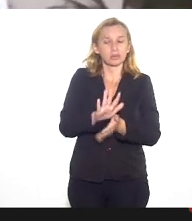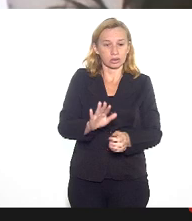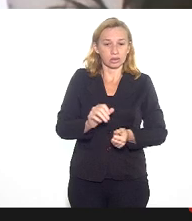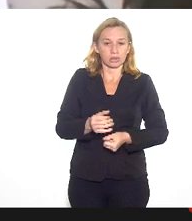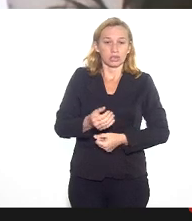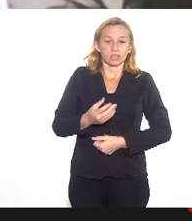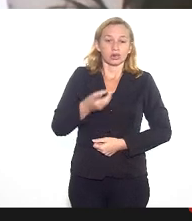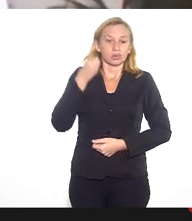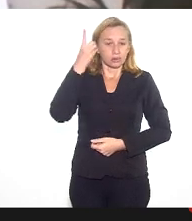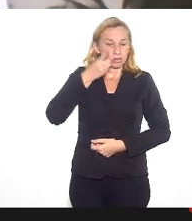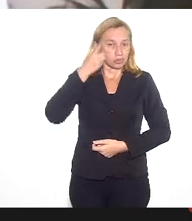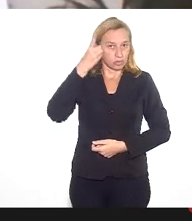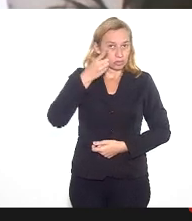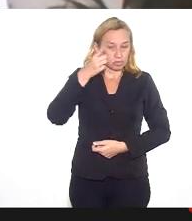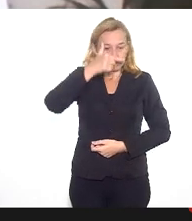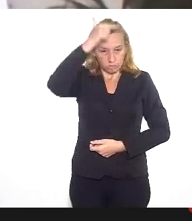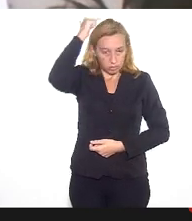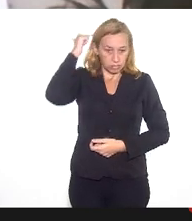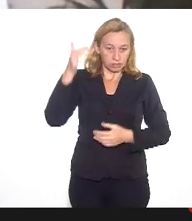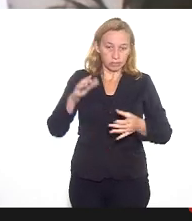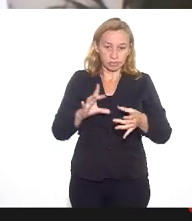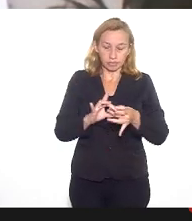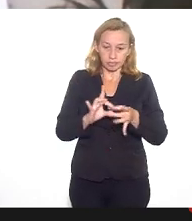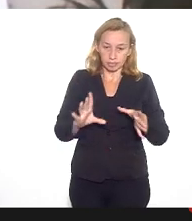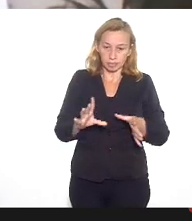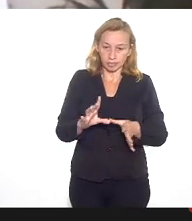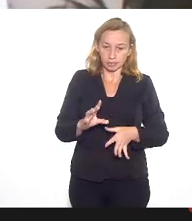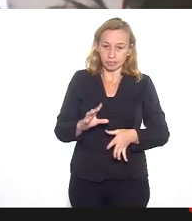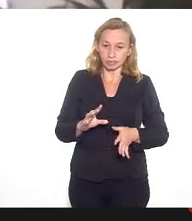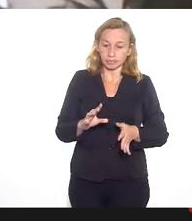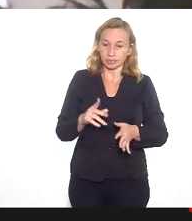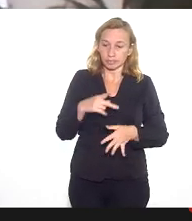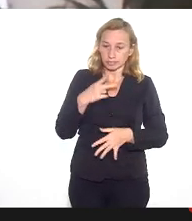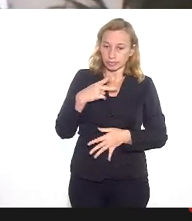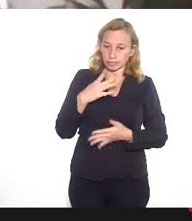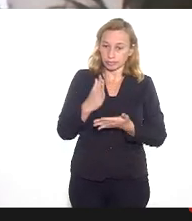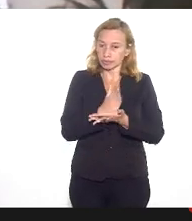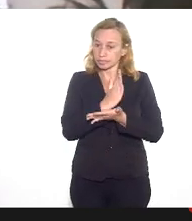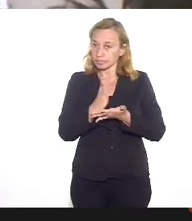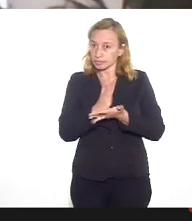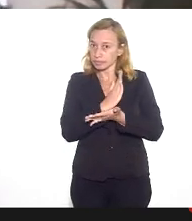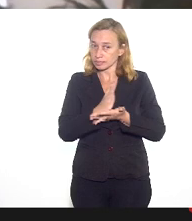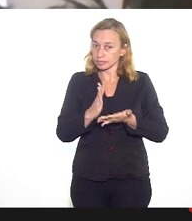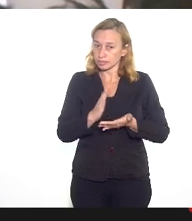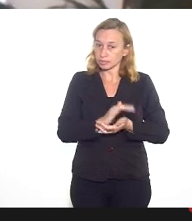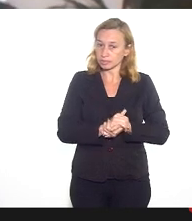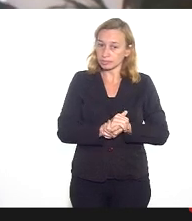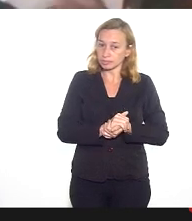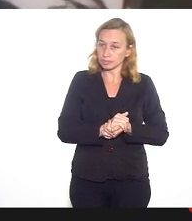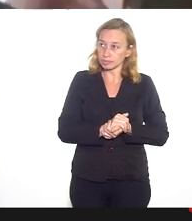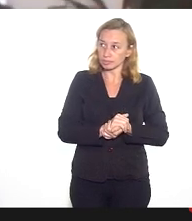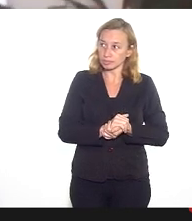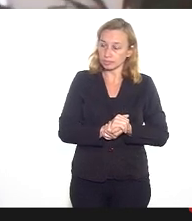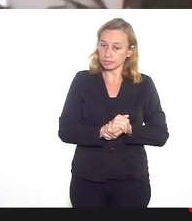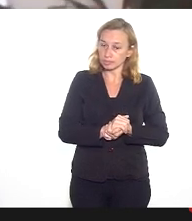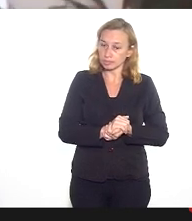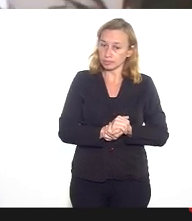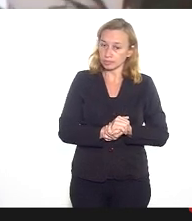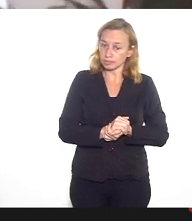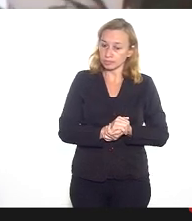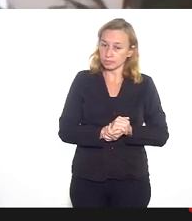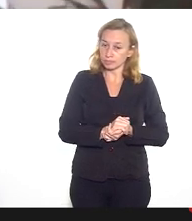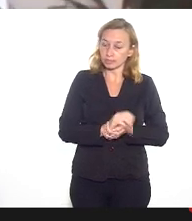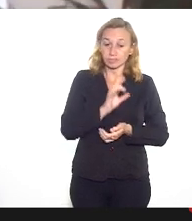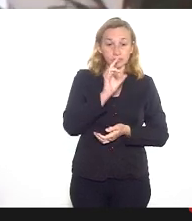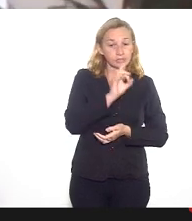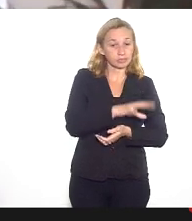me permite passar por tecer alguns comentários acerca da sua indagação. Começando do